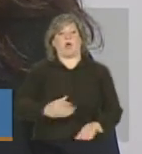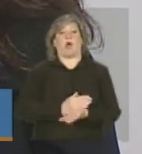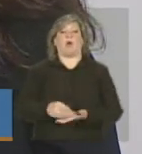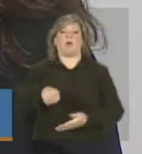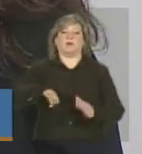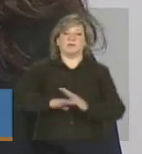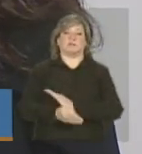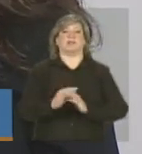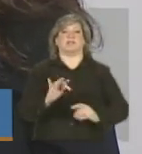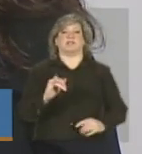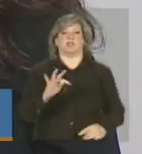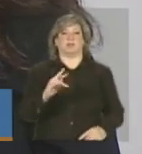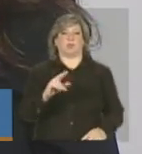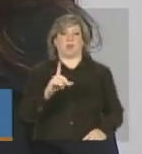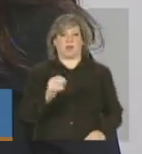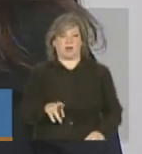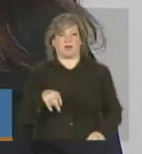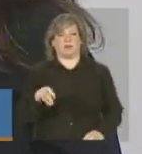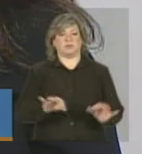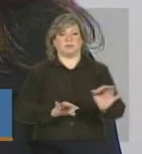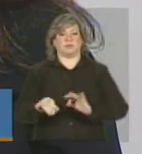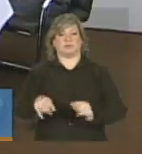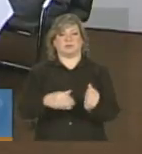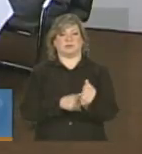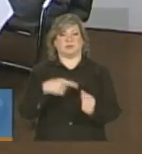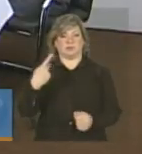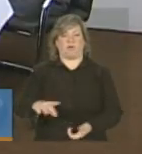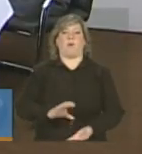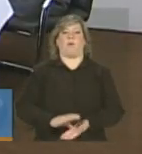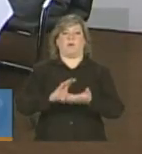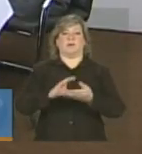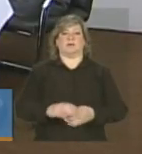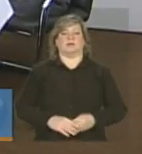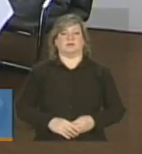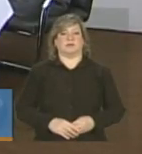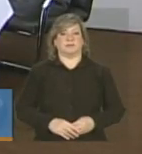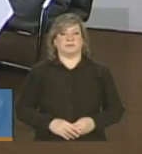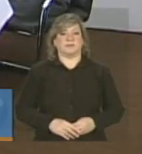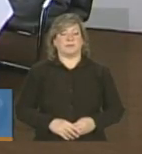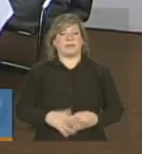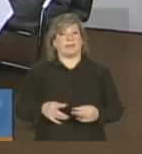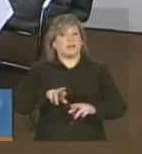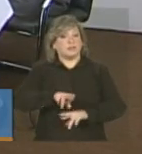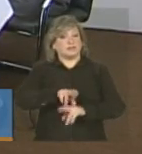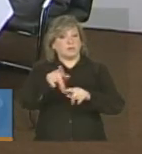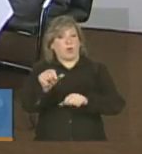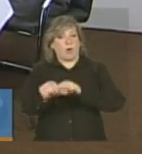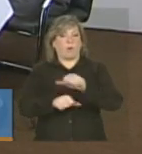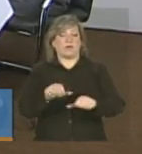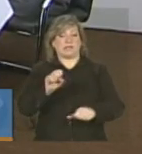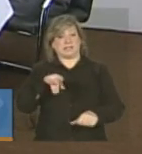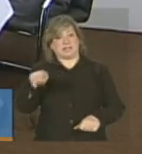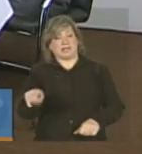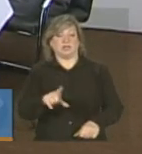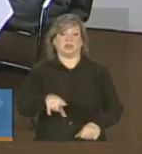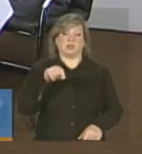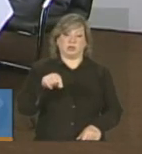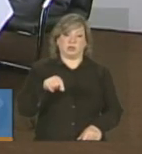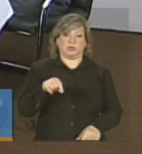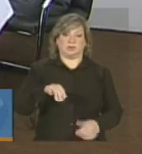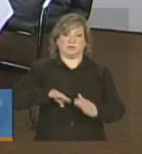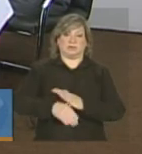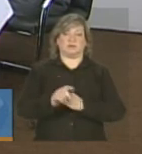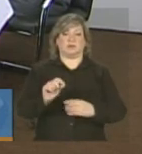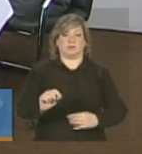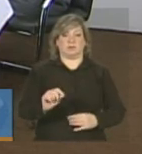titular, o administrador da senha do conselho. E, ao contrário, se ele escolher ser